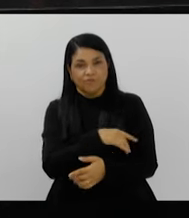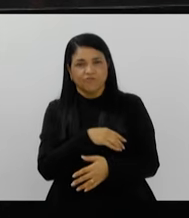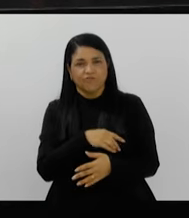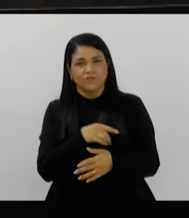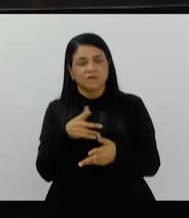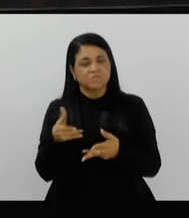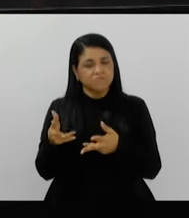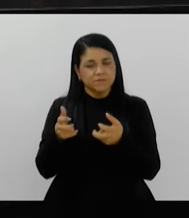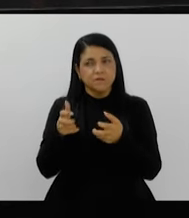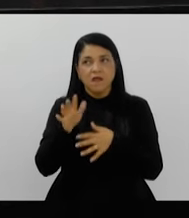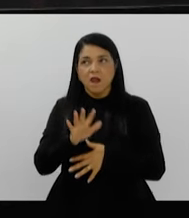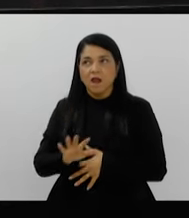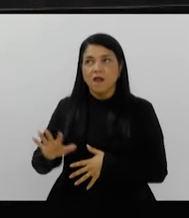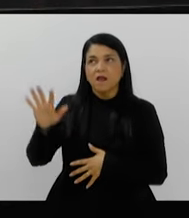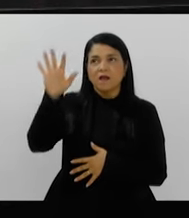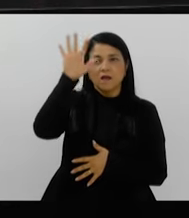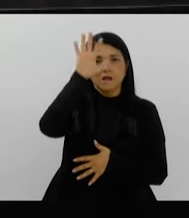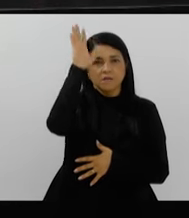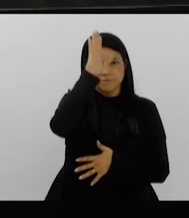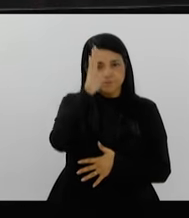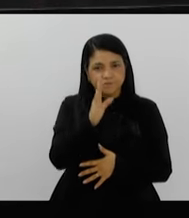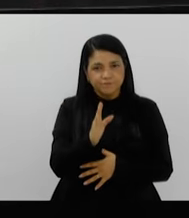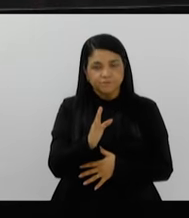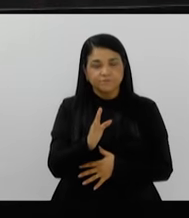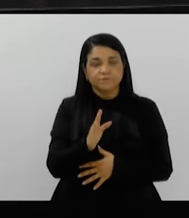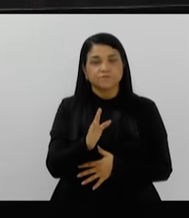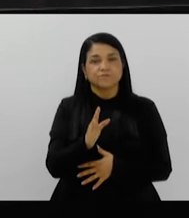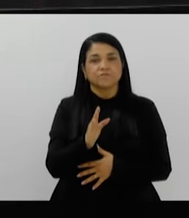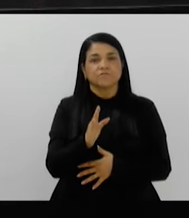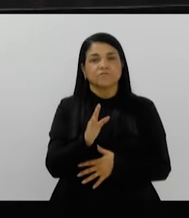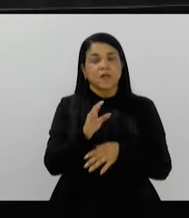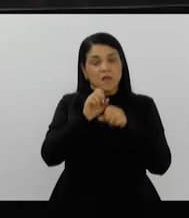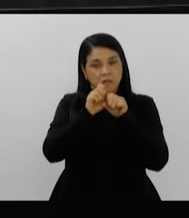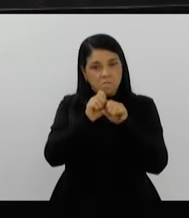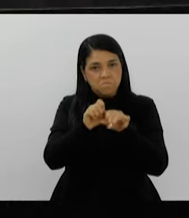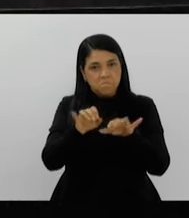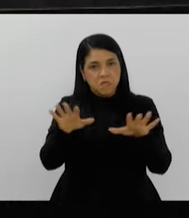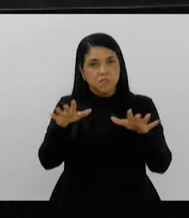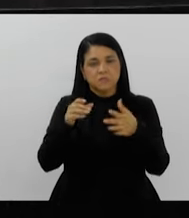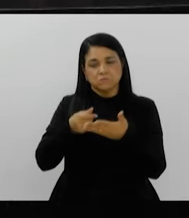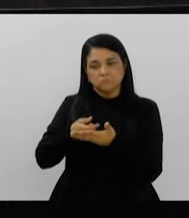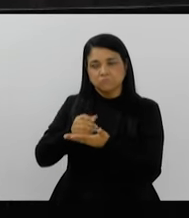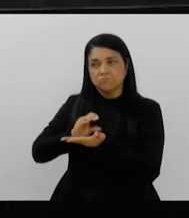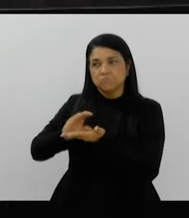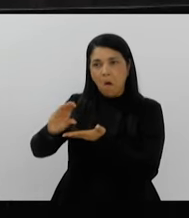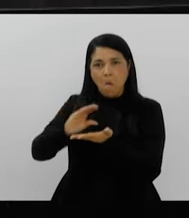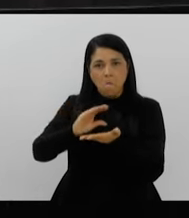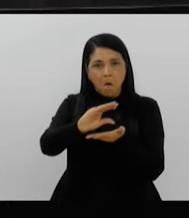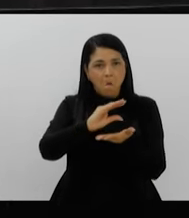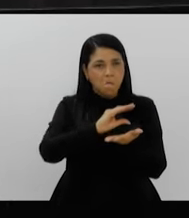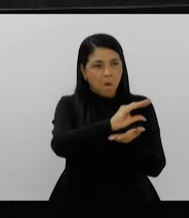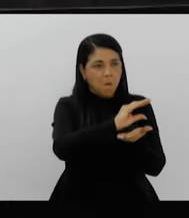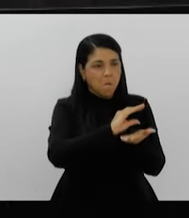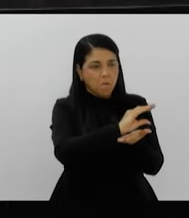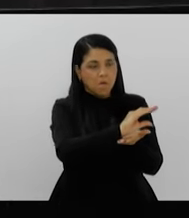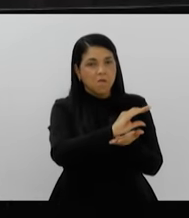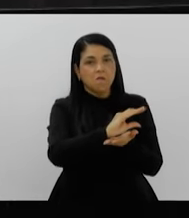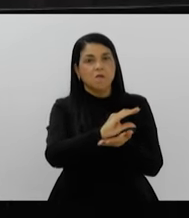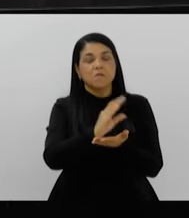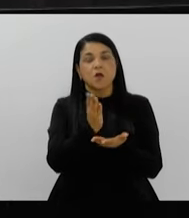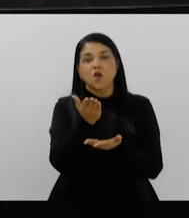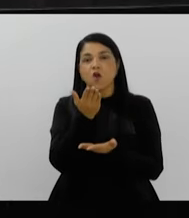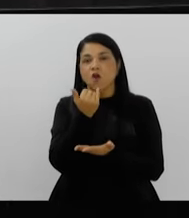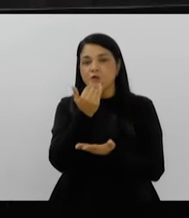nível nacional, a nível da federação, a ampliação dos recursos destinados para a produção de